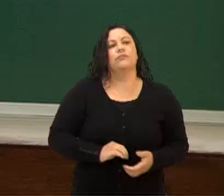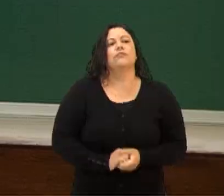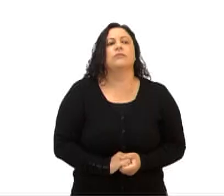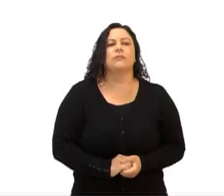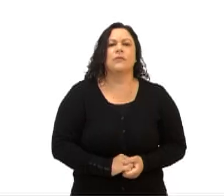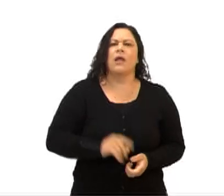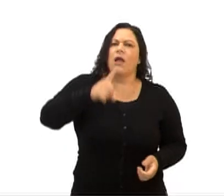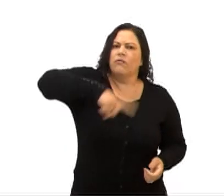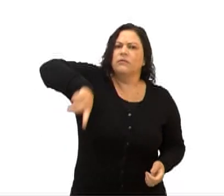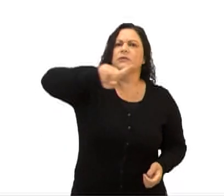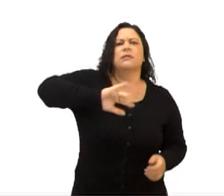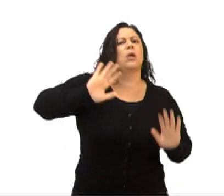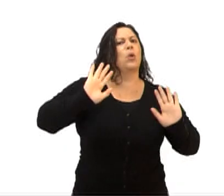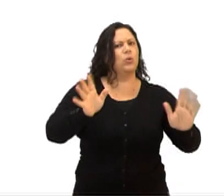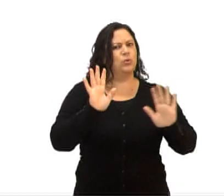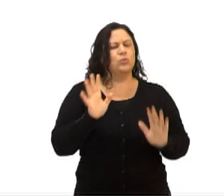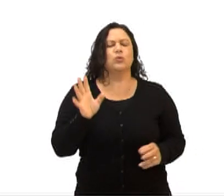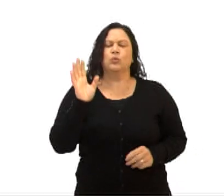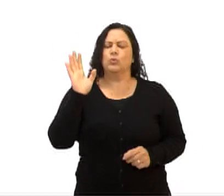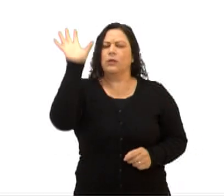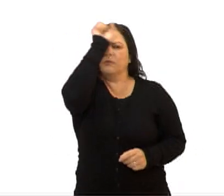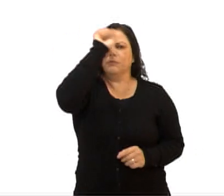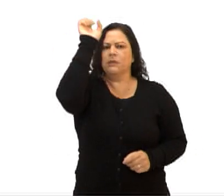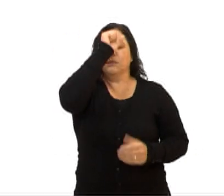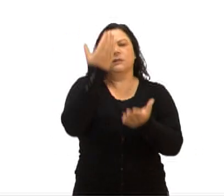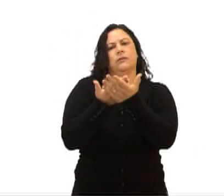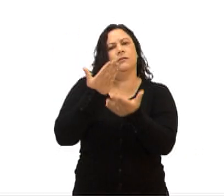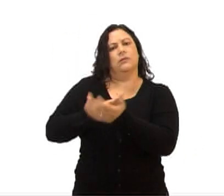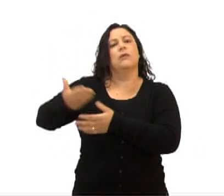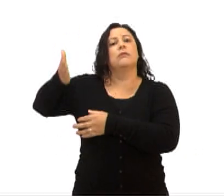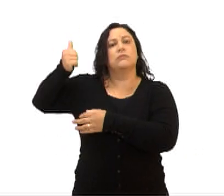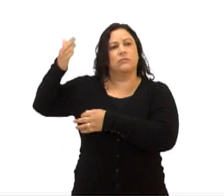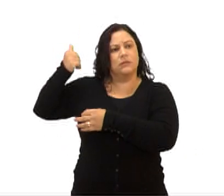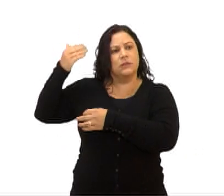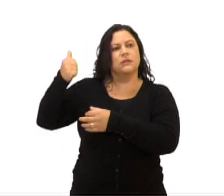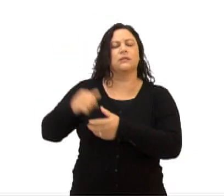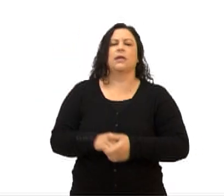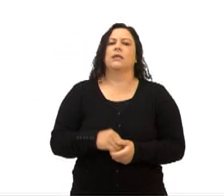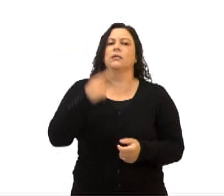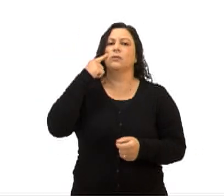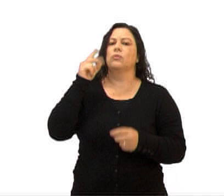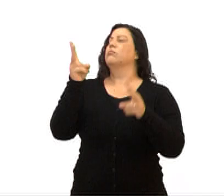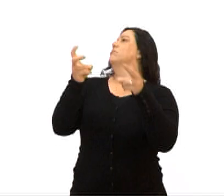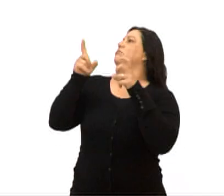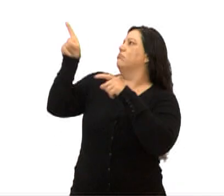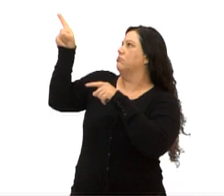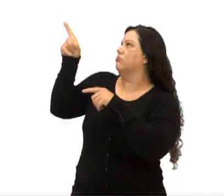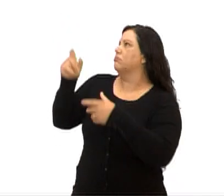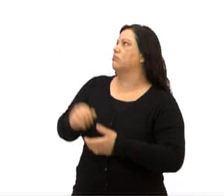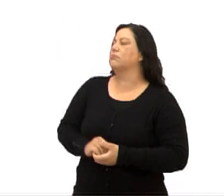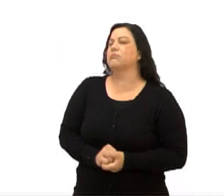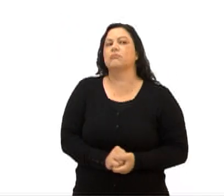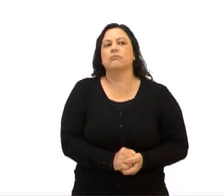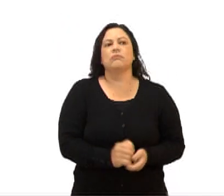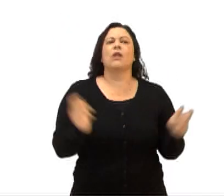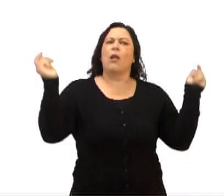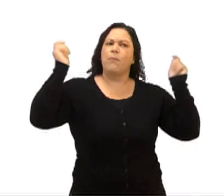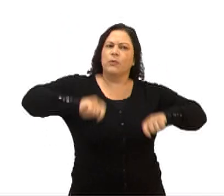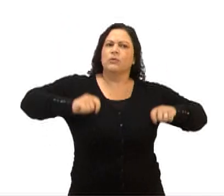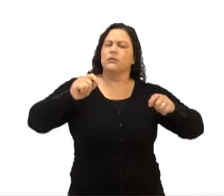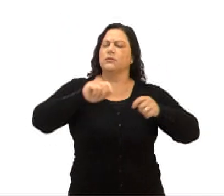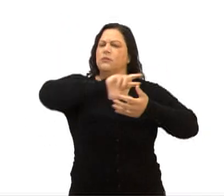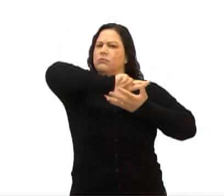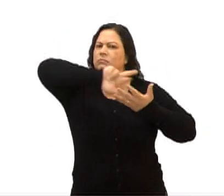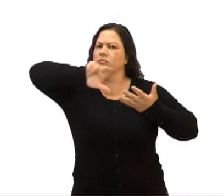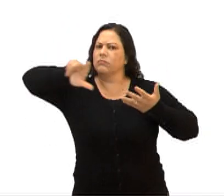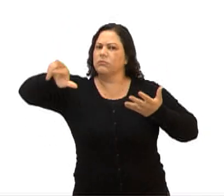passada, demonstração de alguns deles, então visualize. Aqui eu poderia ter um polígono, poderia ser um